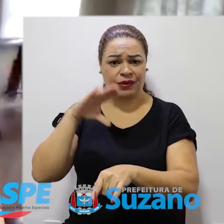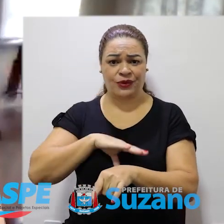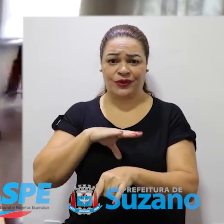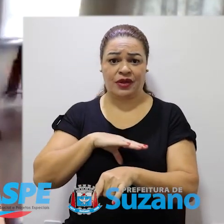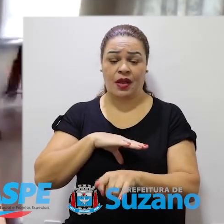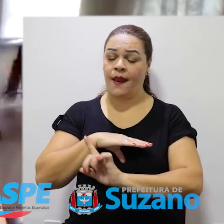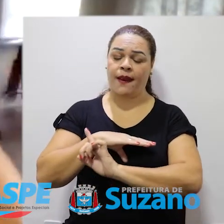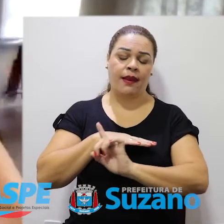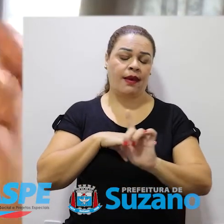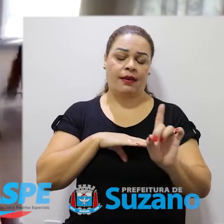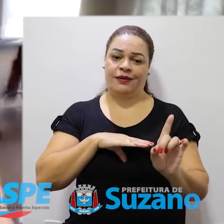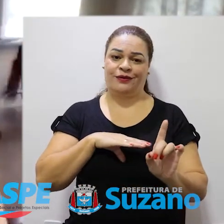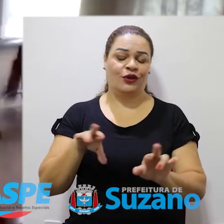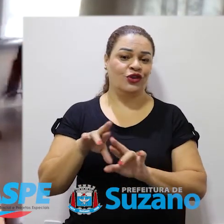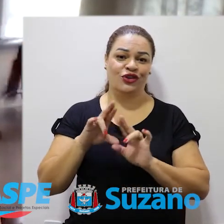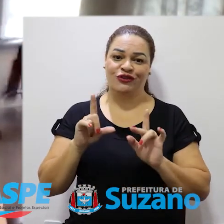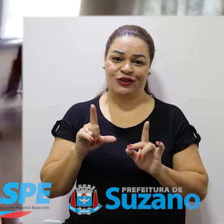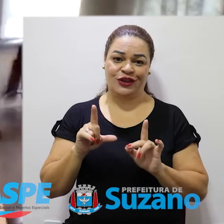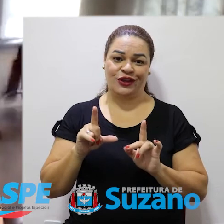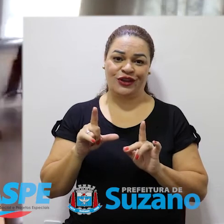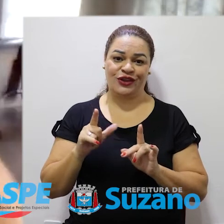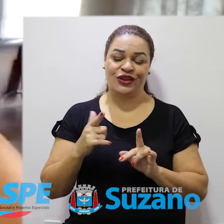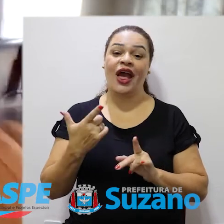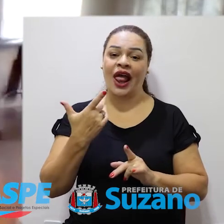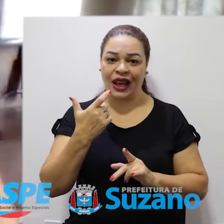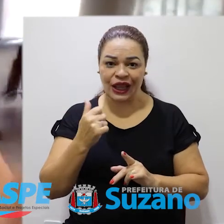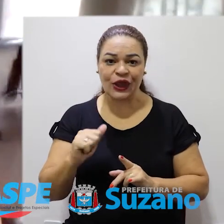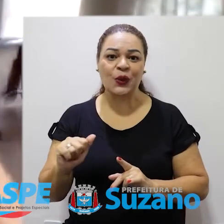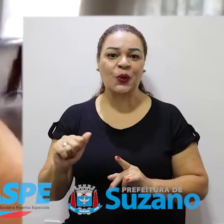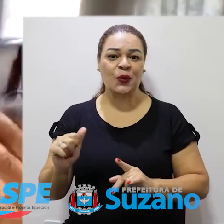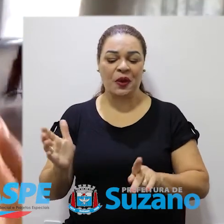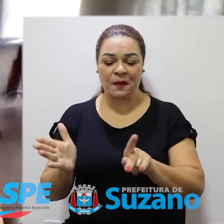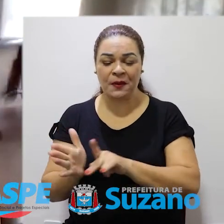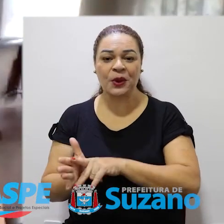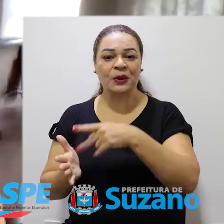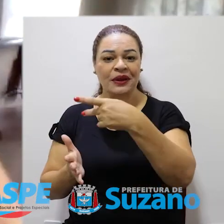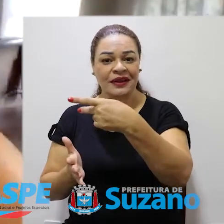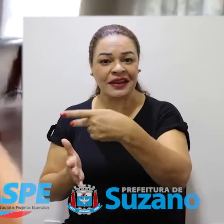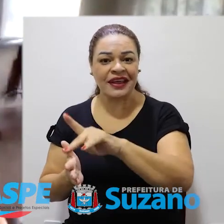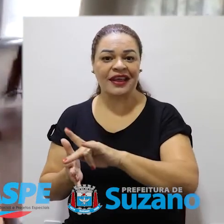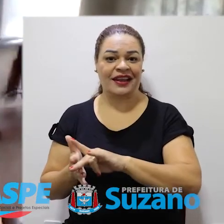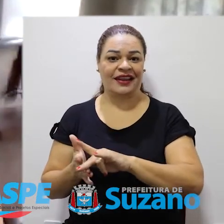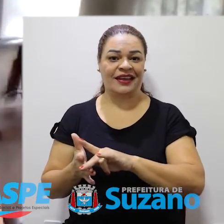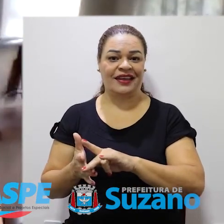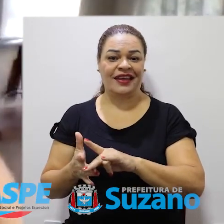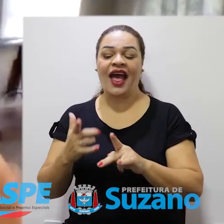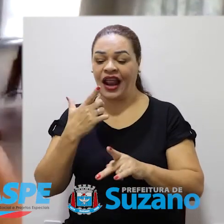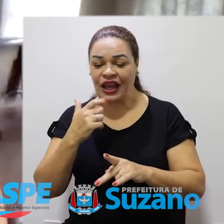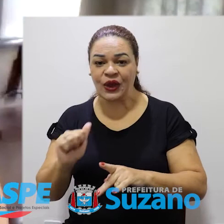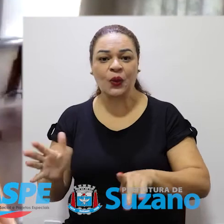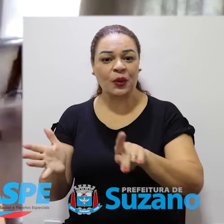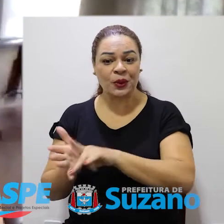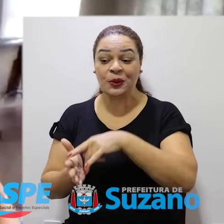pode ser essa ferramenta. Ela tem que ser língua dentro da sua complexidade. Então, língua de sinais é língua, é idioma.